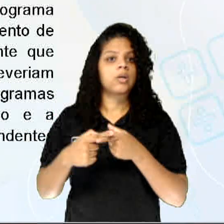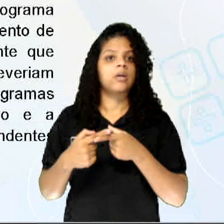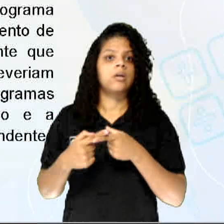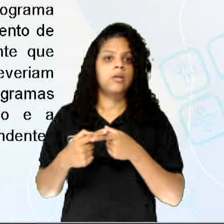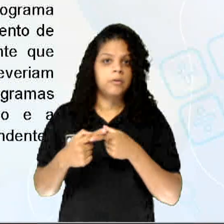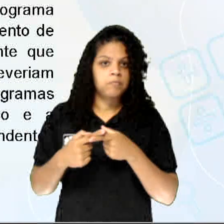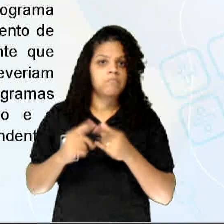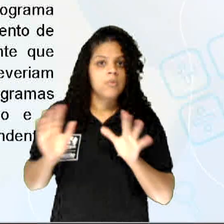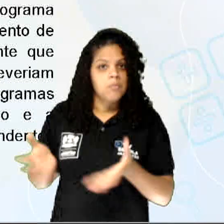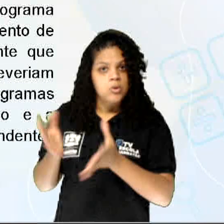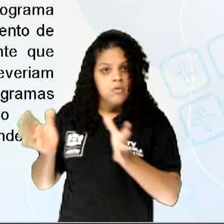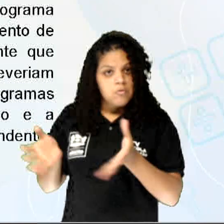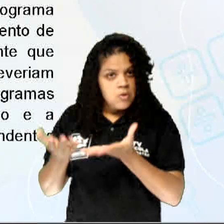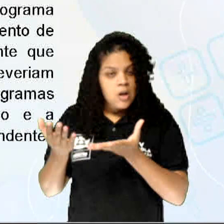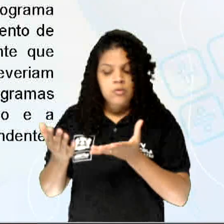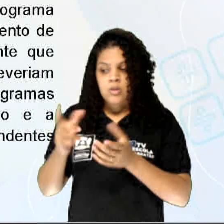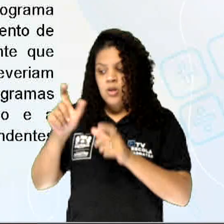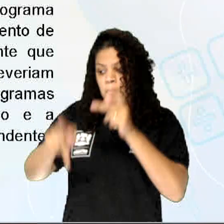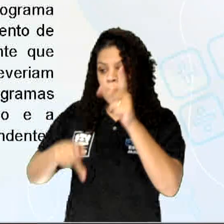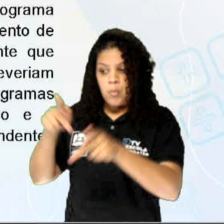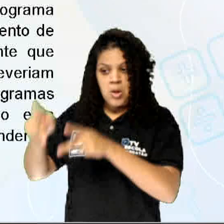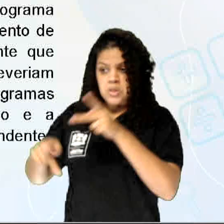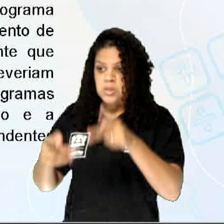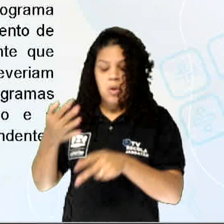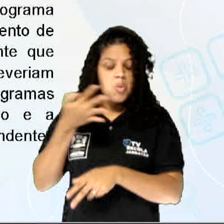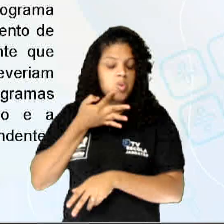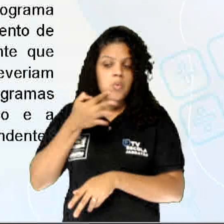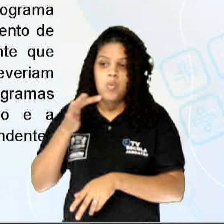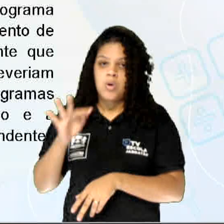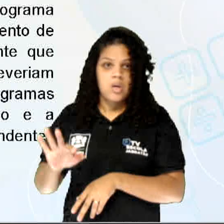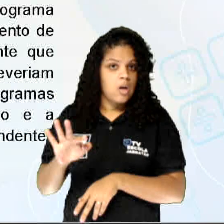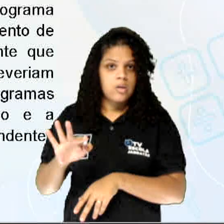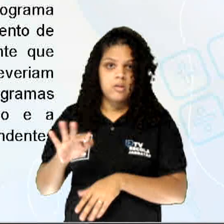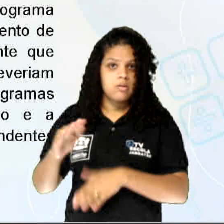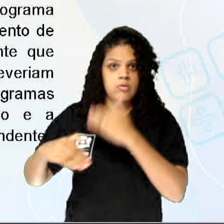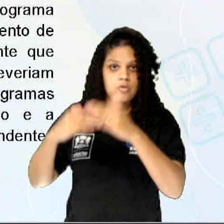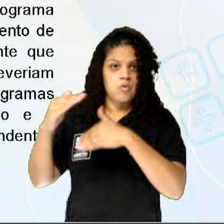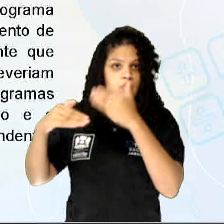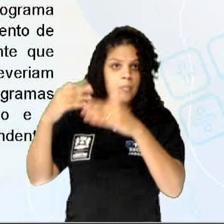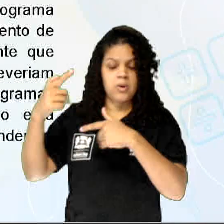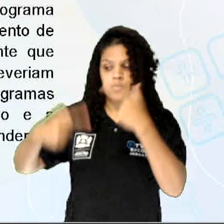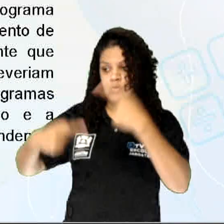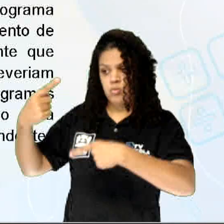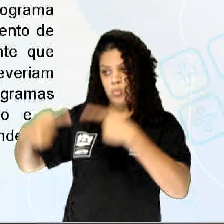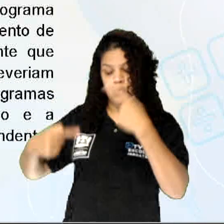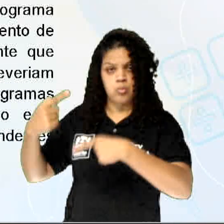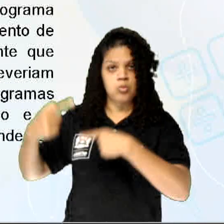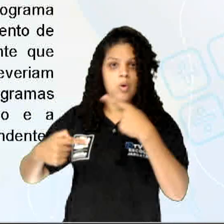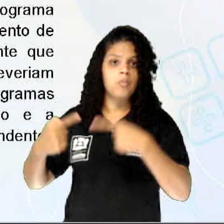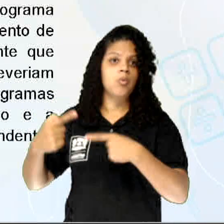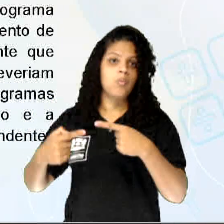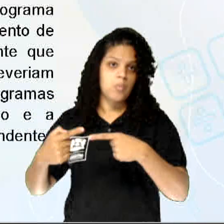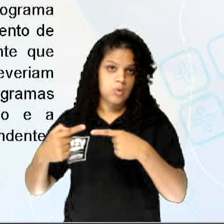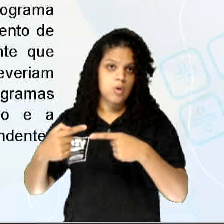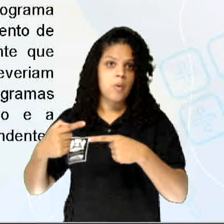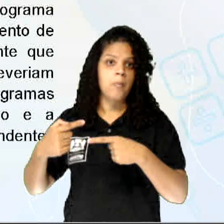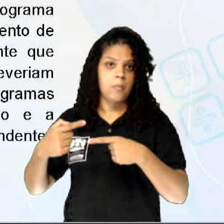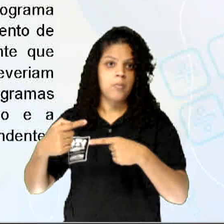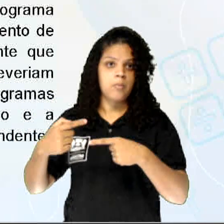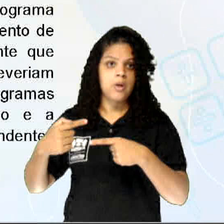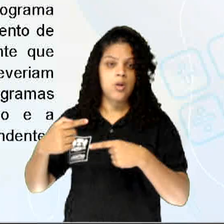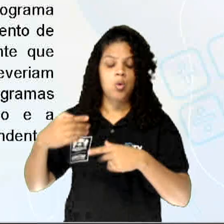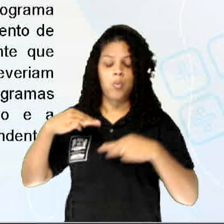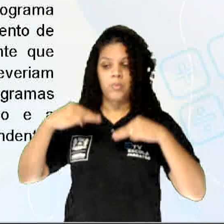motivada pelo desconhecimento da população das políticas públicas desenvolvidas pelo Ministério do Desenvolvimento